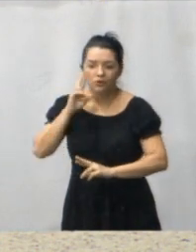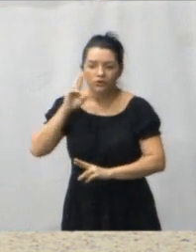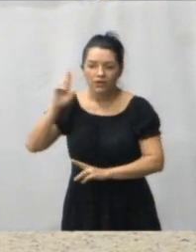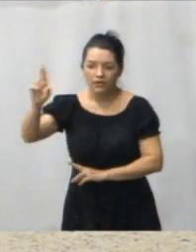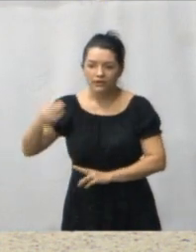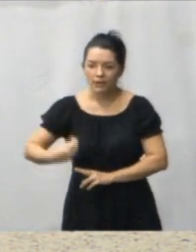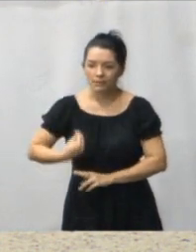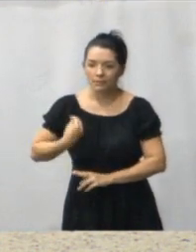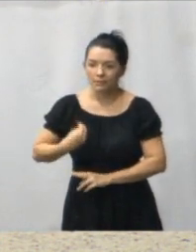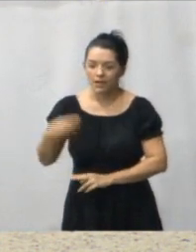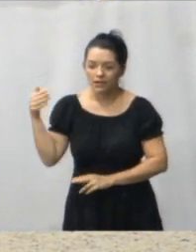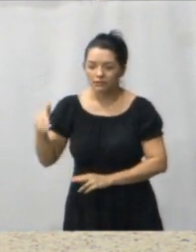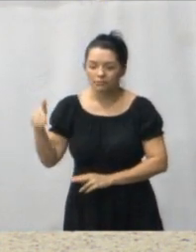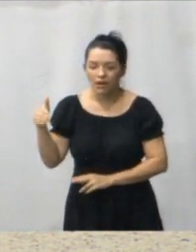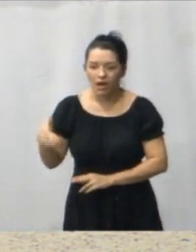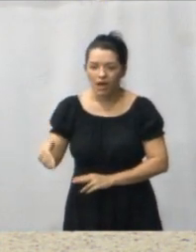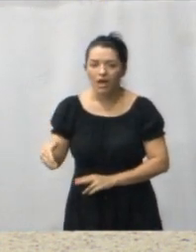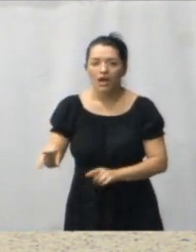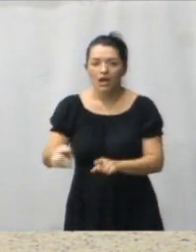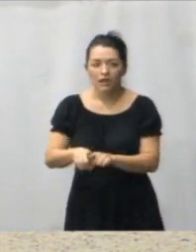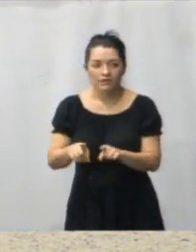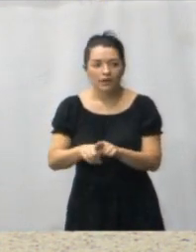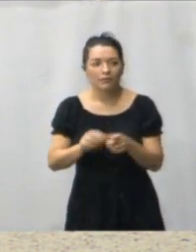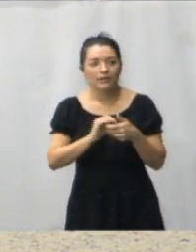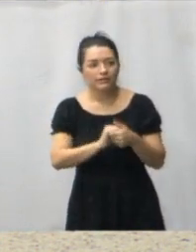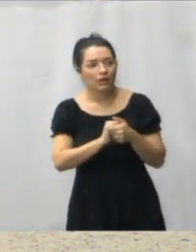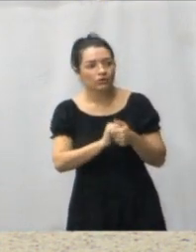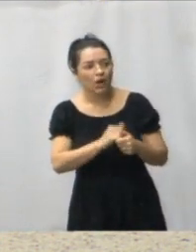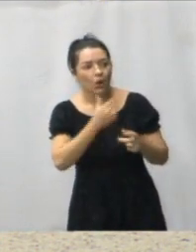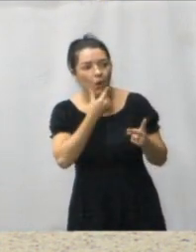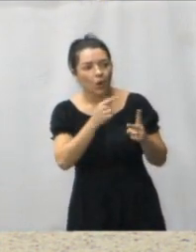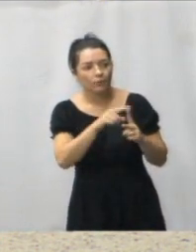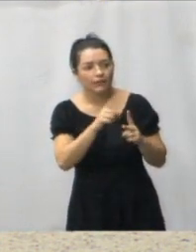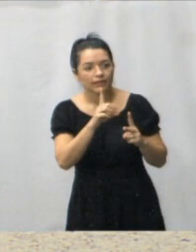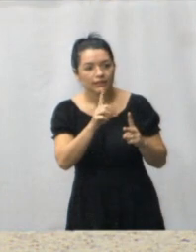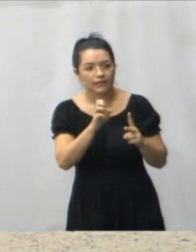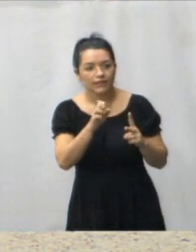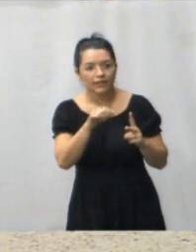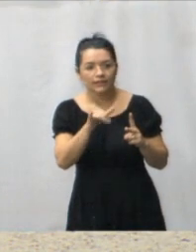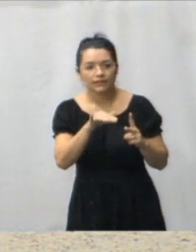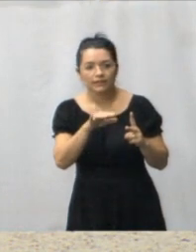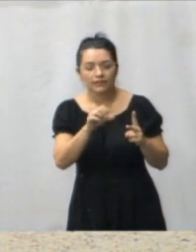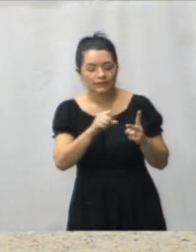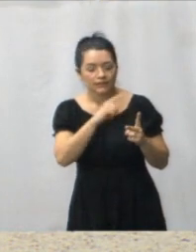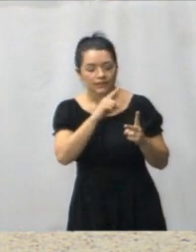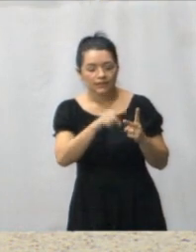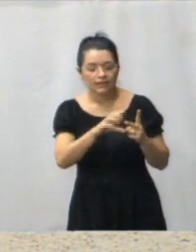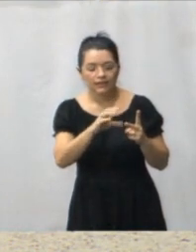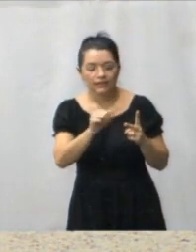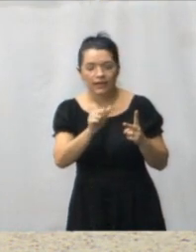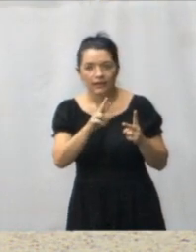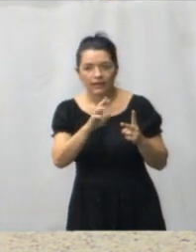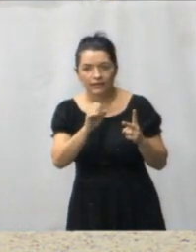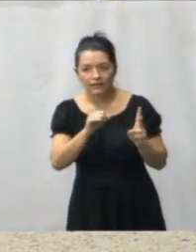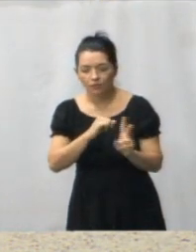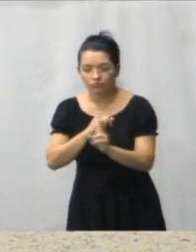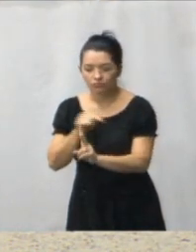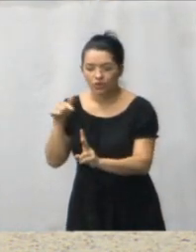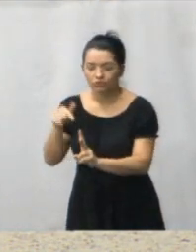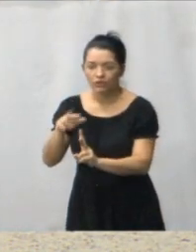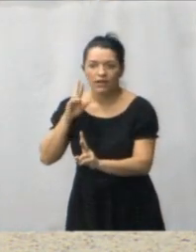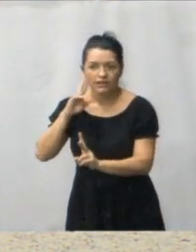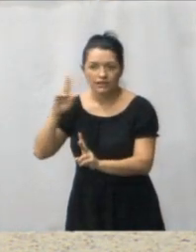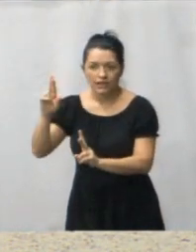e o Carequinha representando o CPV. E assim saúdo todas as lideranças da Grande São Pedro. Quero também dizer